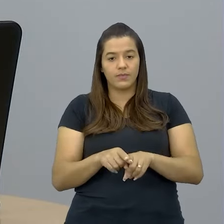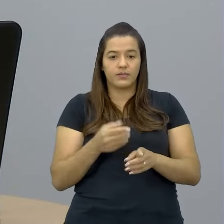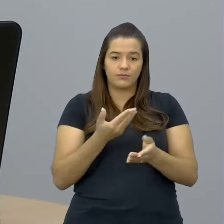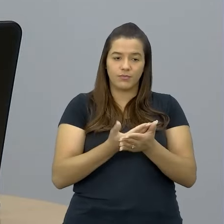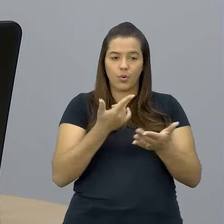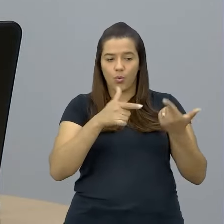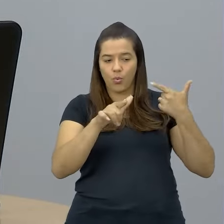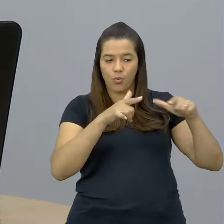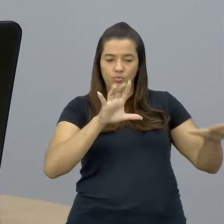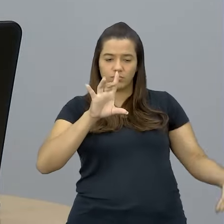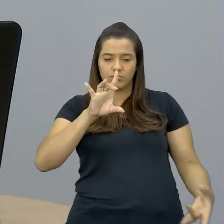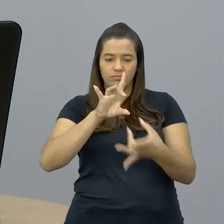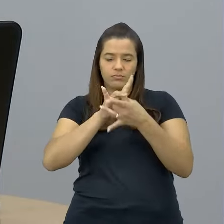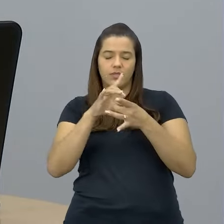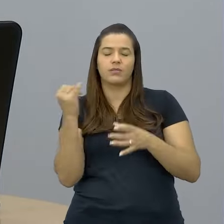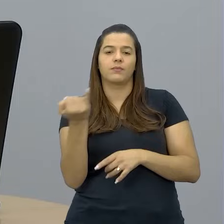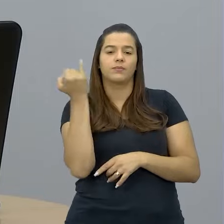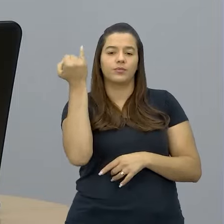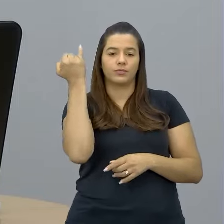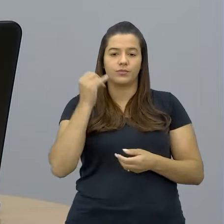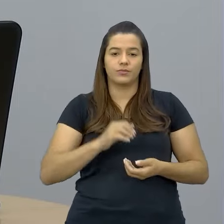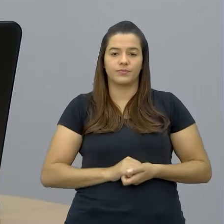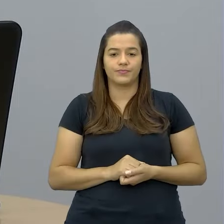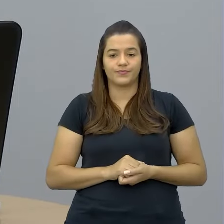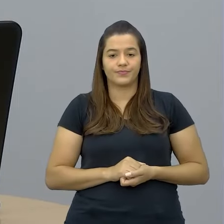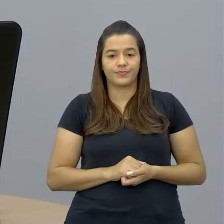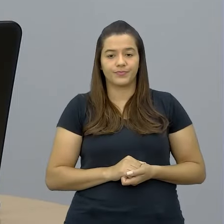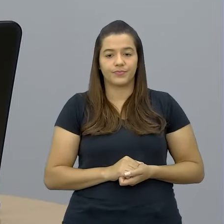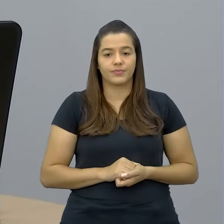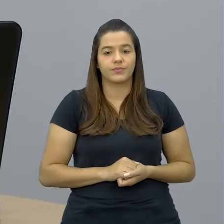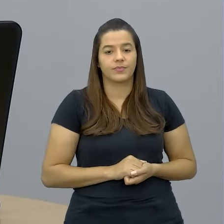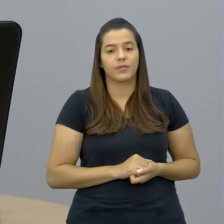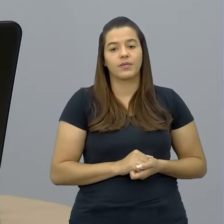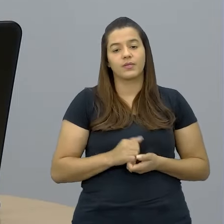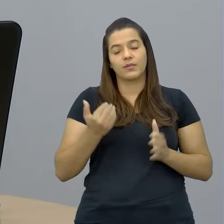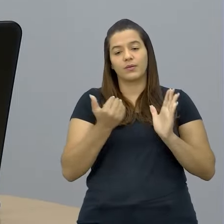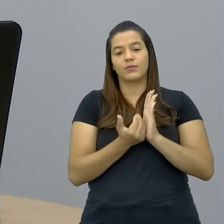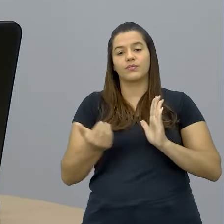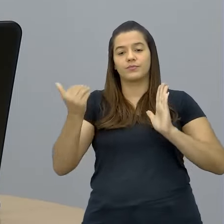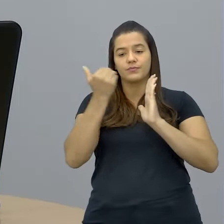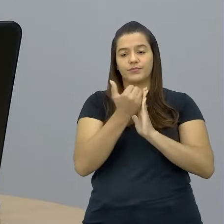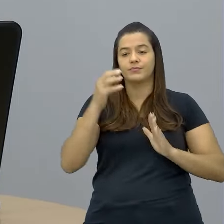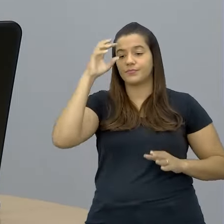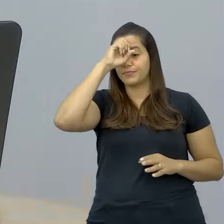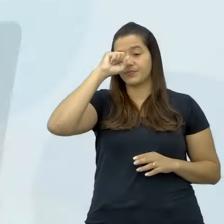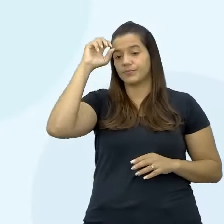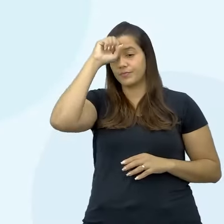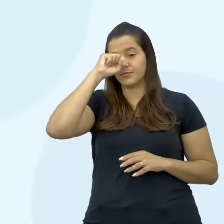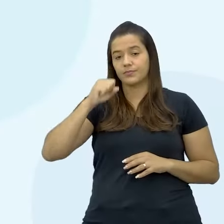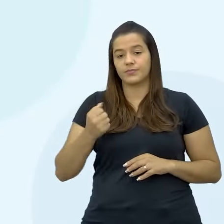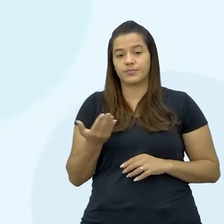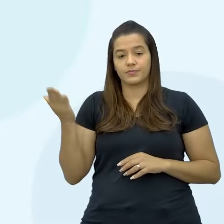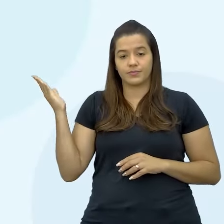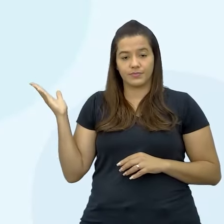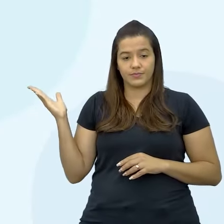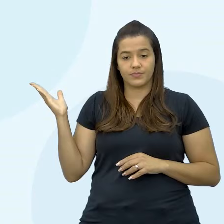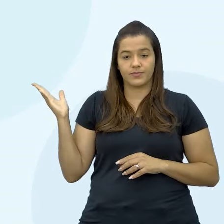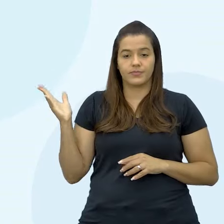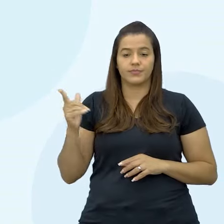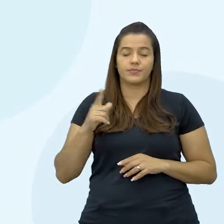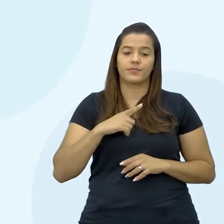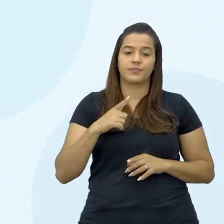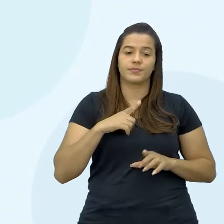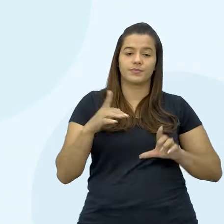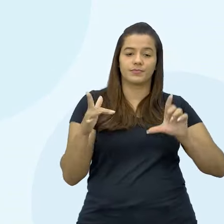outros elos aí que é muito importante, tá? E aí, próximo slide é o Saiba Mais. Então, pedi para pôr na tela que a